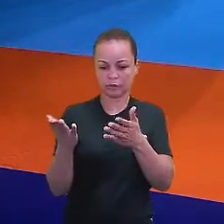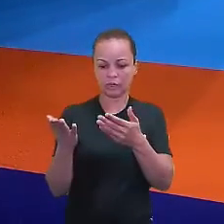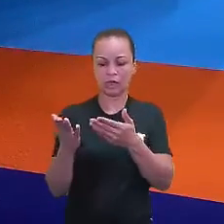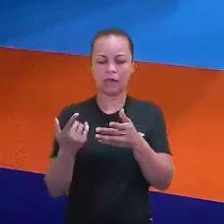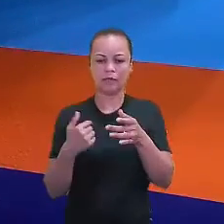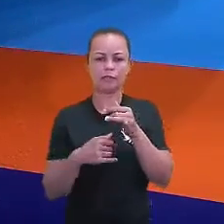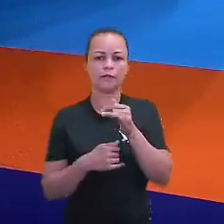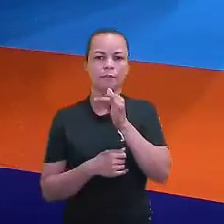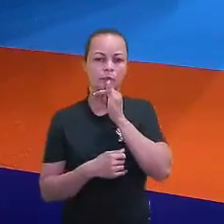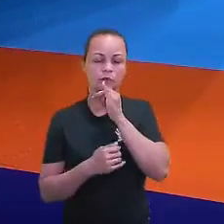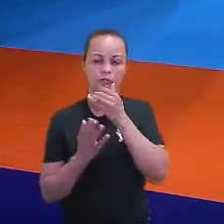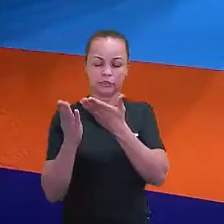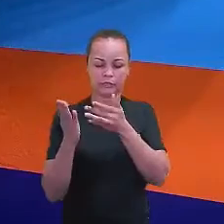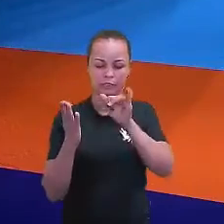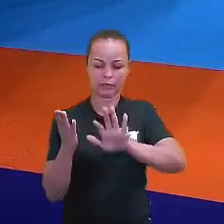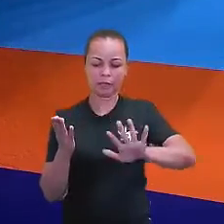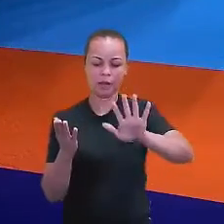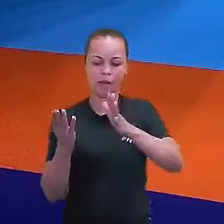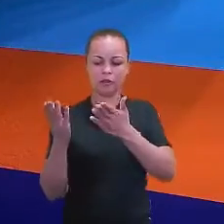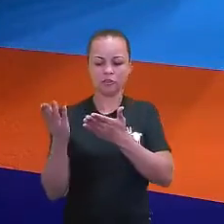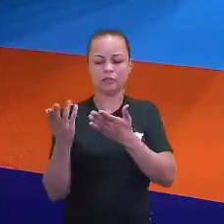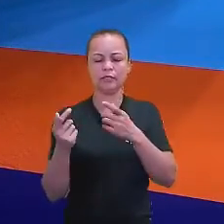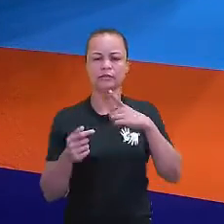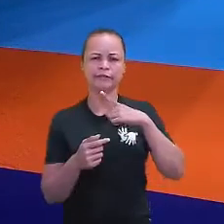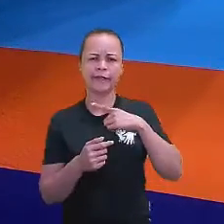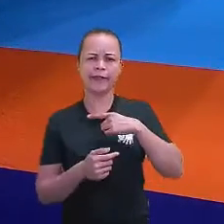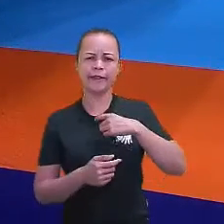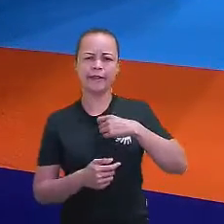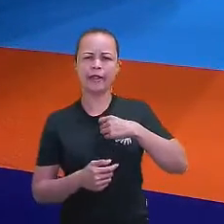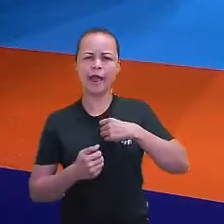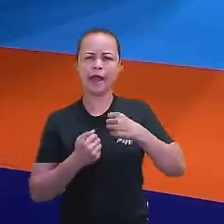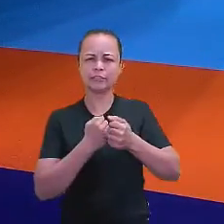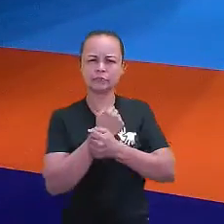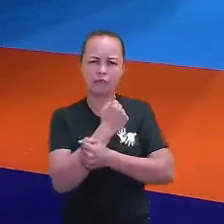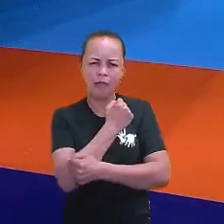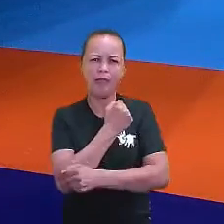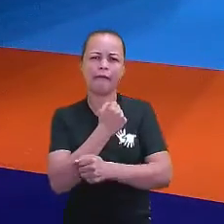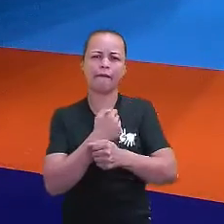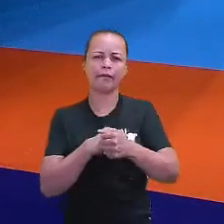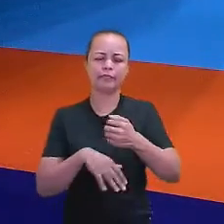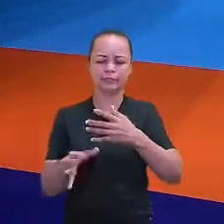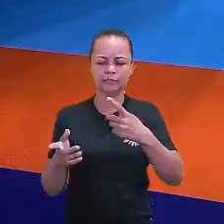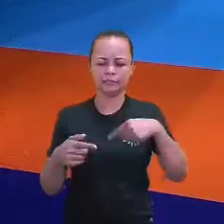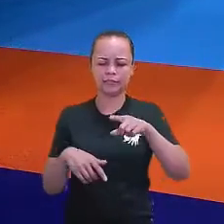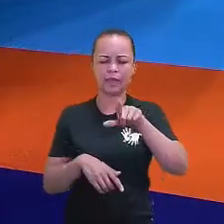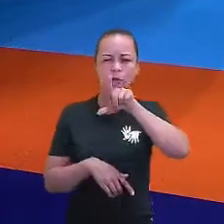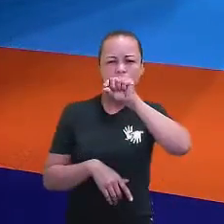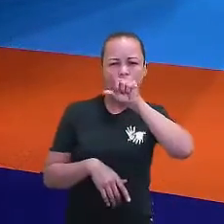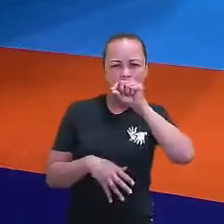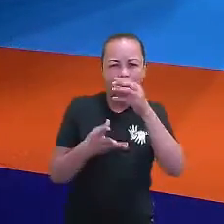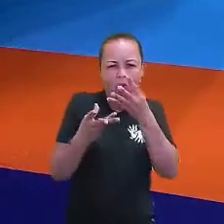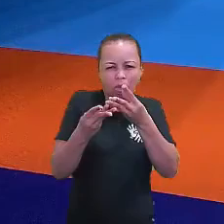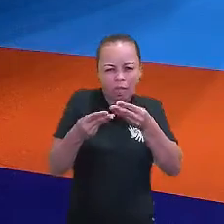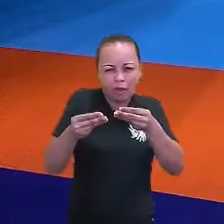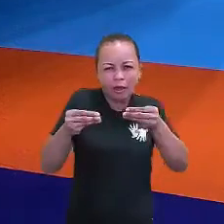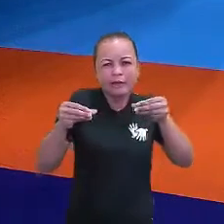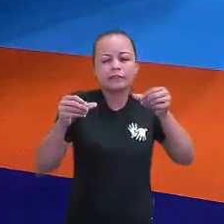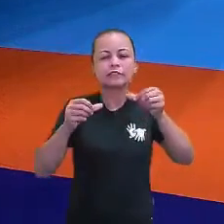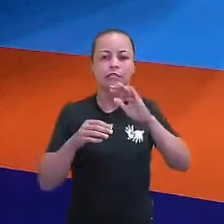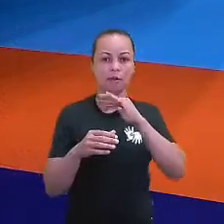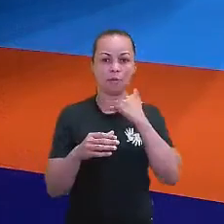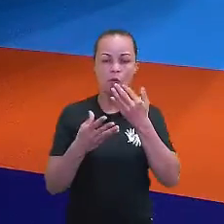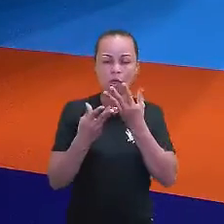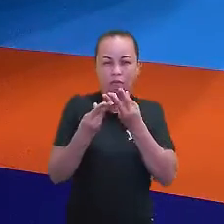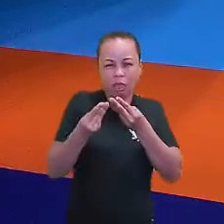aqui no exemplo, aqui você tem um exemplo aqui, ó, das fezes, desse animalzinho aqui, dessa ave que morreu e que vai passar